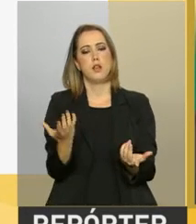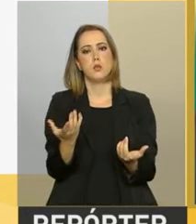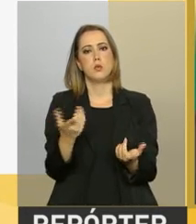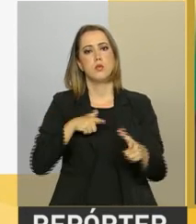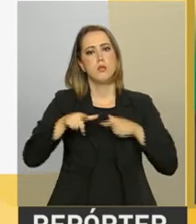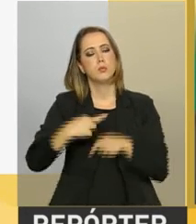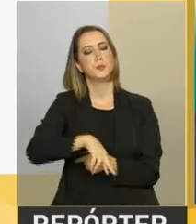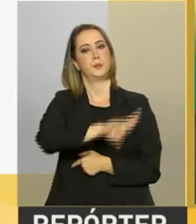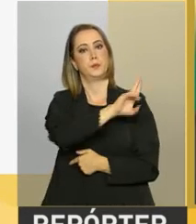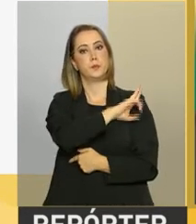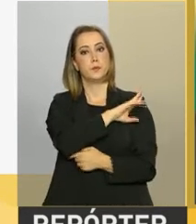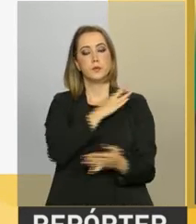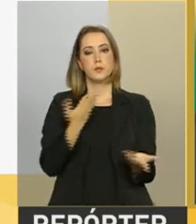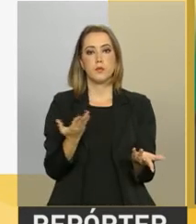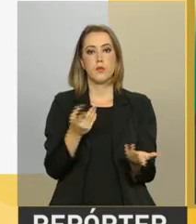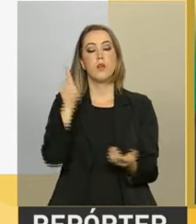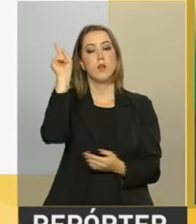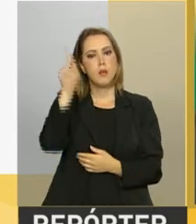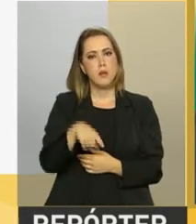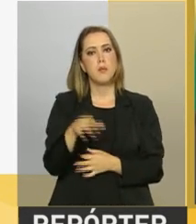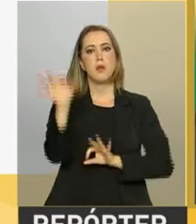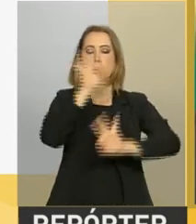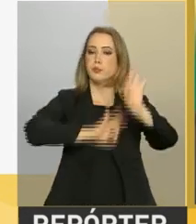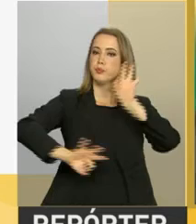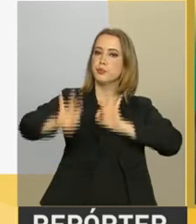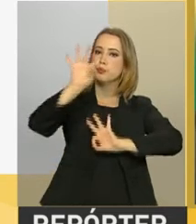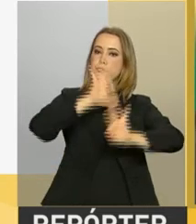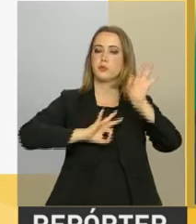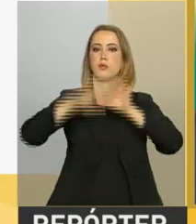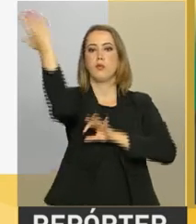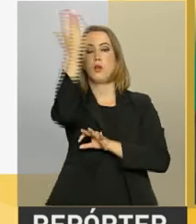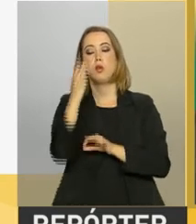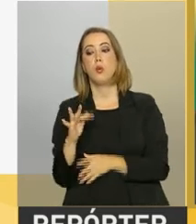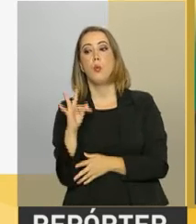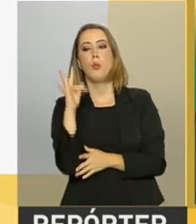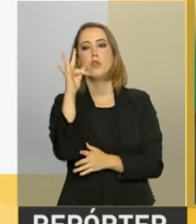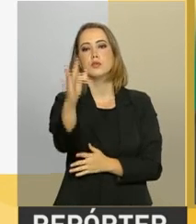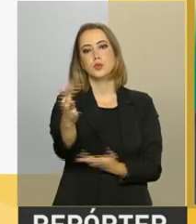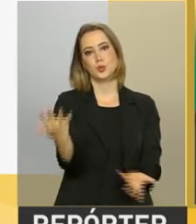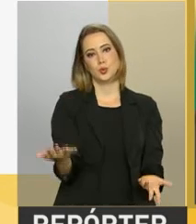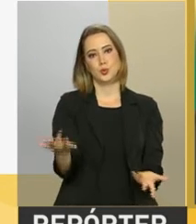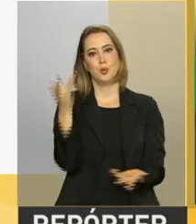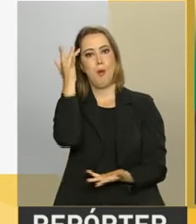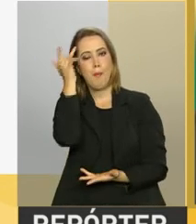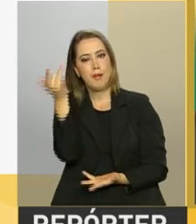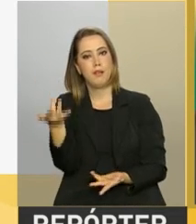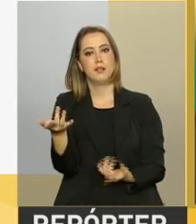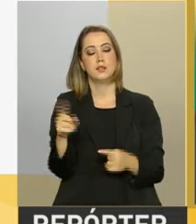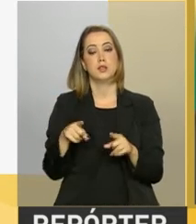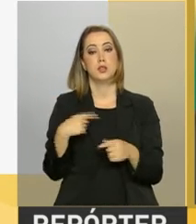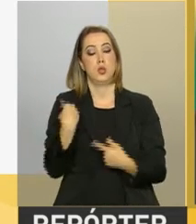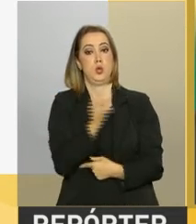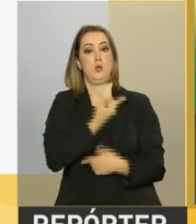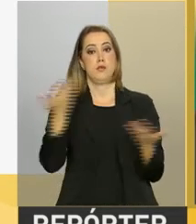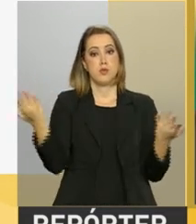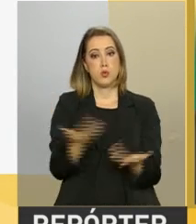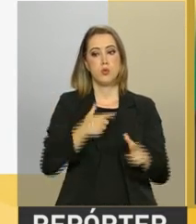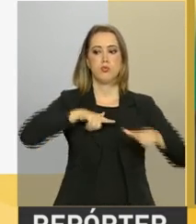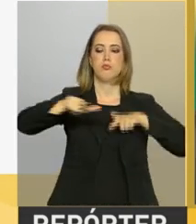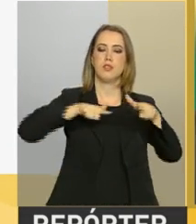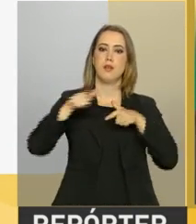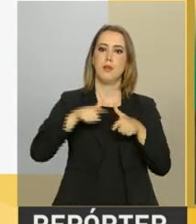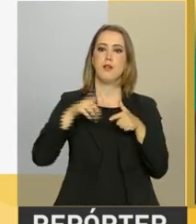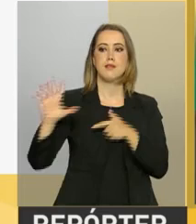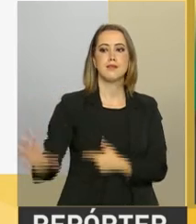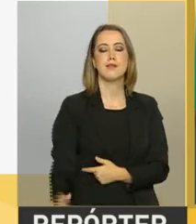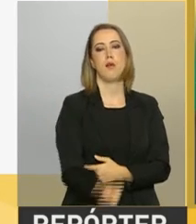muito responsáveis, que é para preparar o país de amanhã, não é, Denerval? Estas medidas que estamos tomando é para tirar